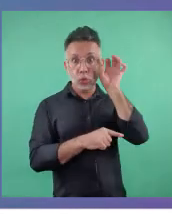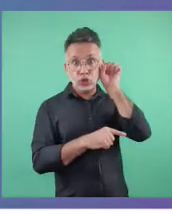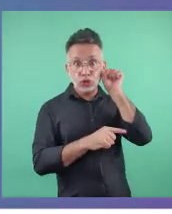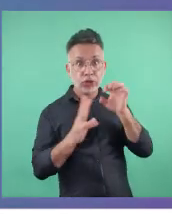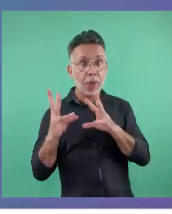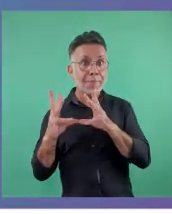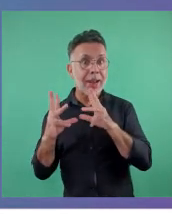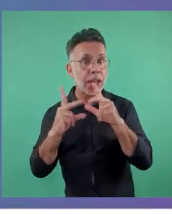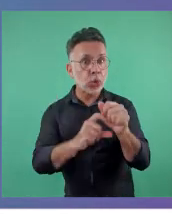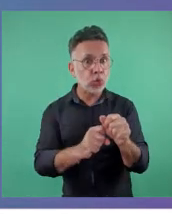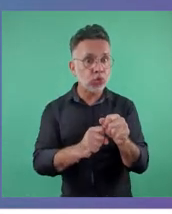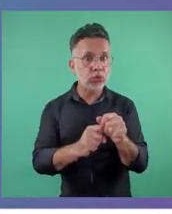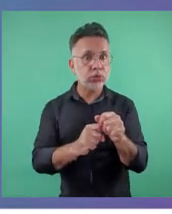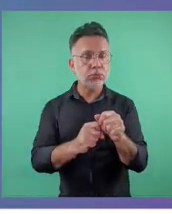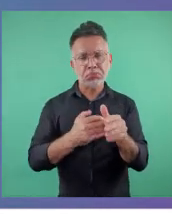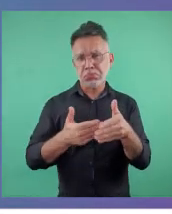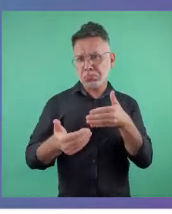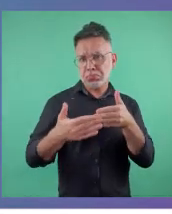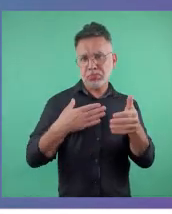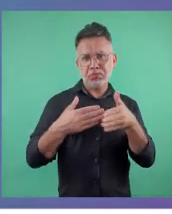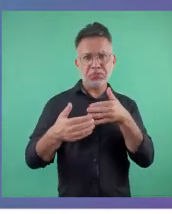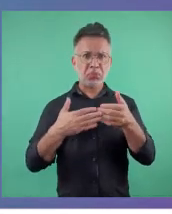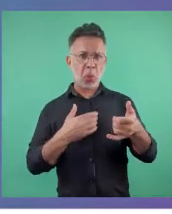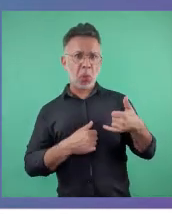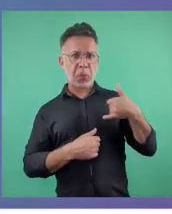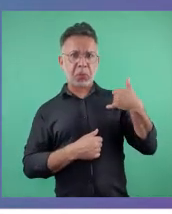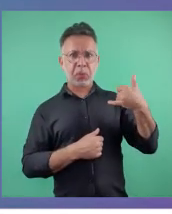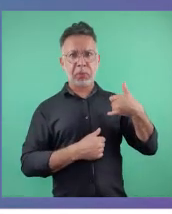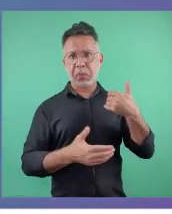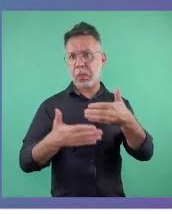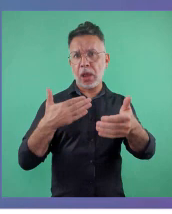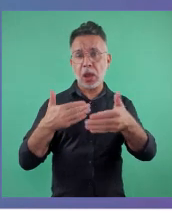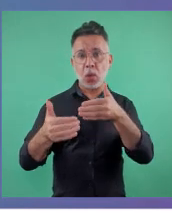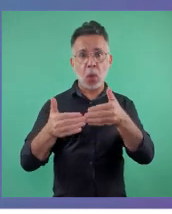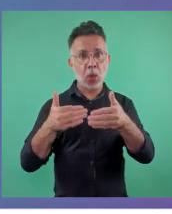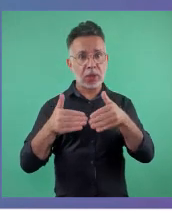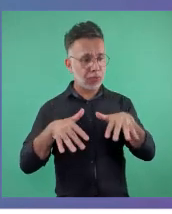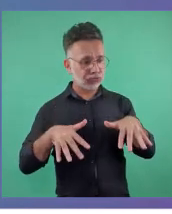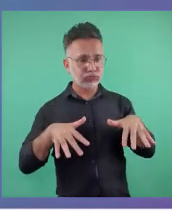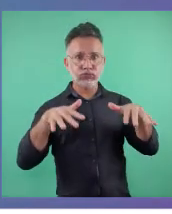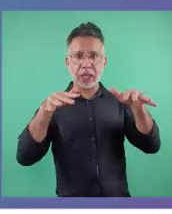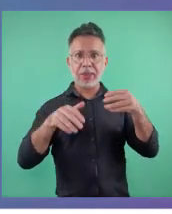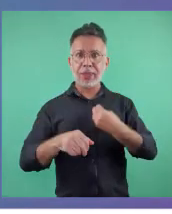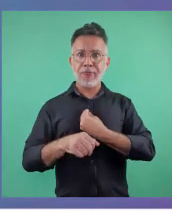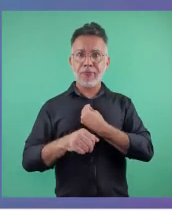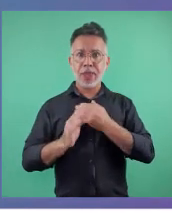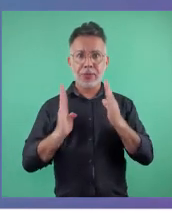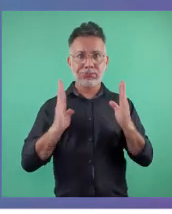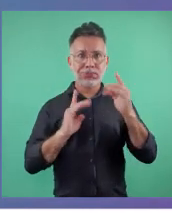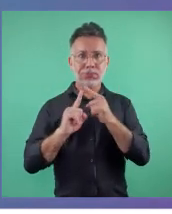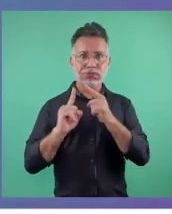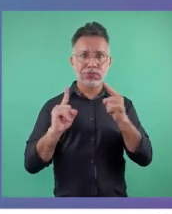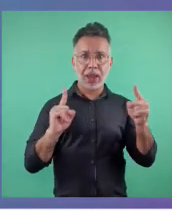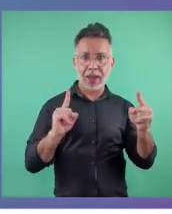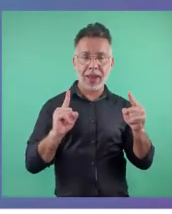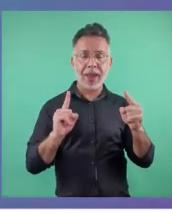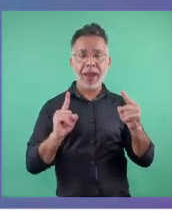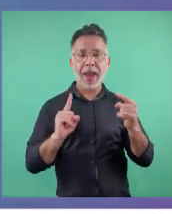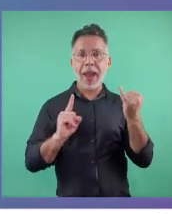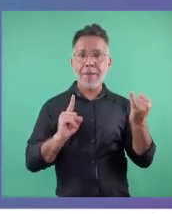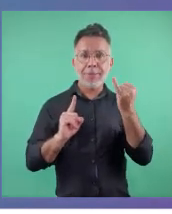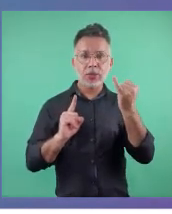para todos, seja em qual idade, seja em qual fase de vida que a pessoa tenha. A importância da triagem,